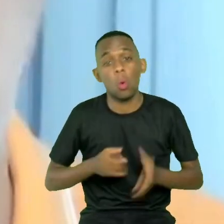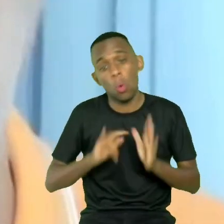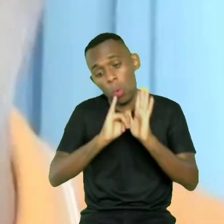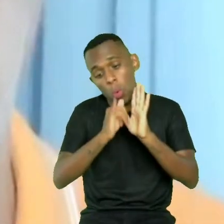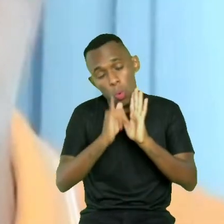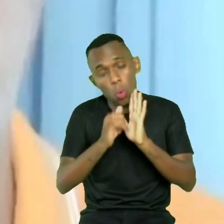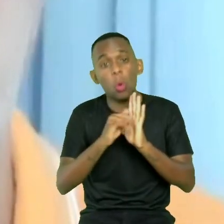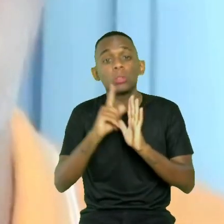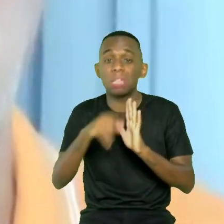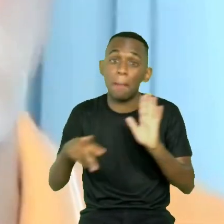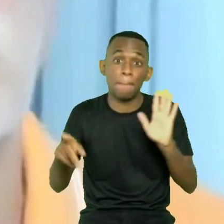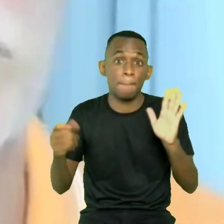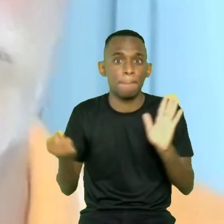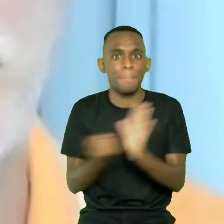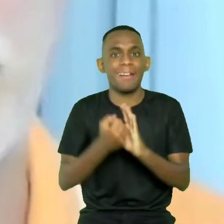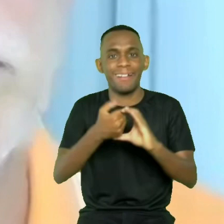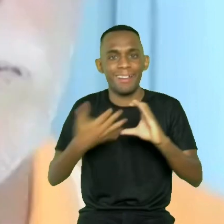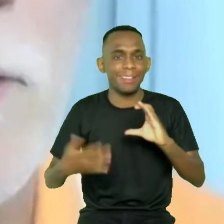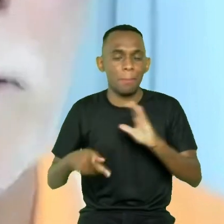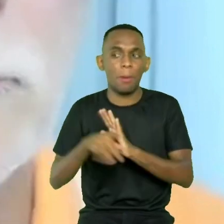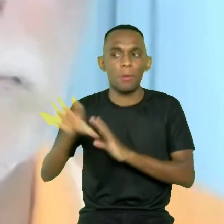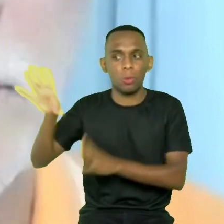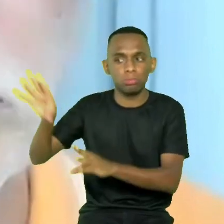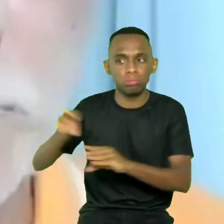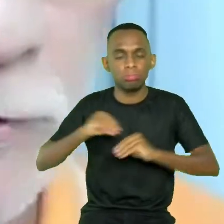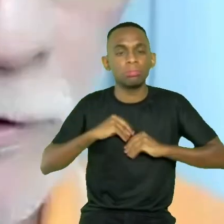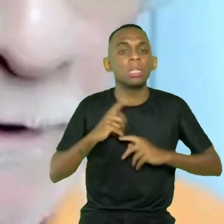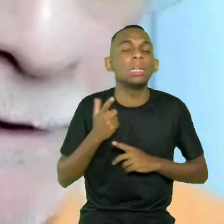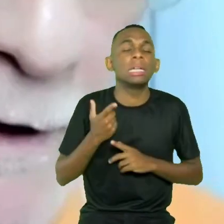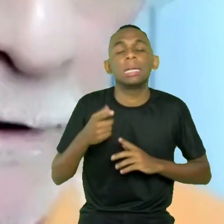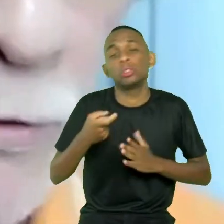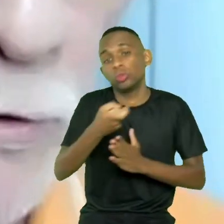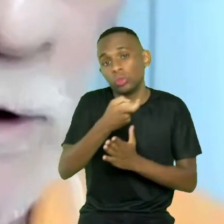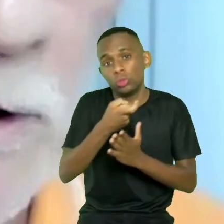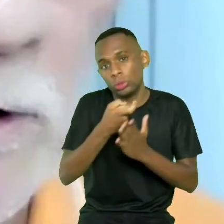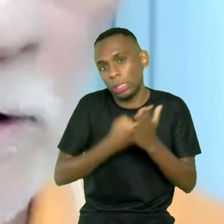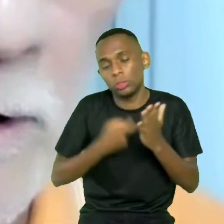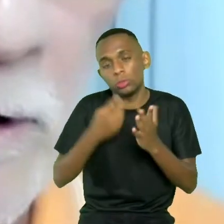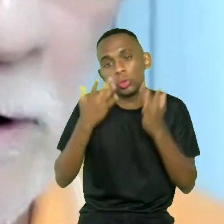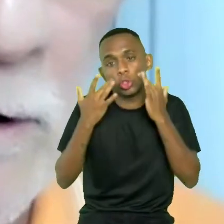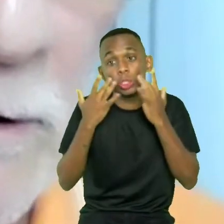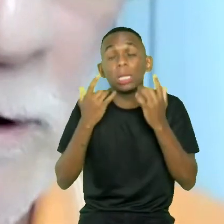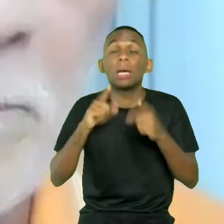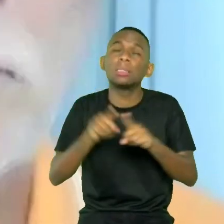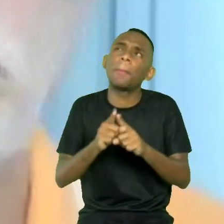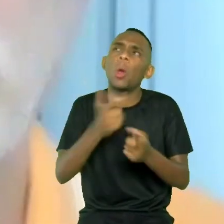do teatro. Outra coisa que eu peguei do teatro e transpus para a literatura é